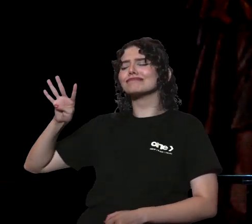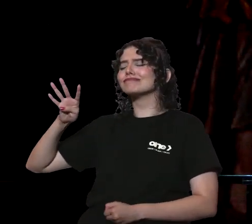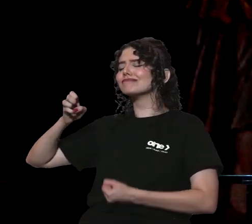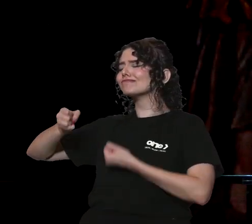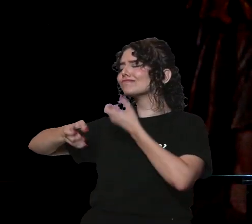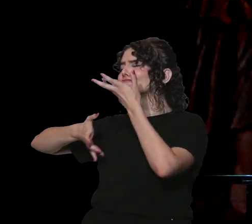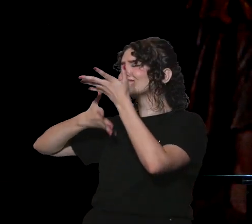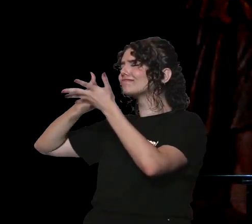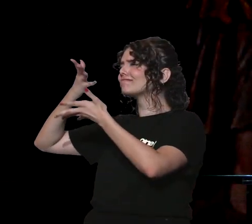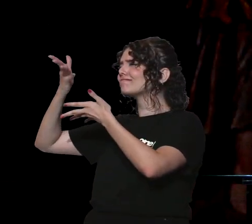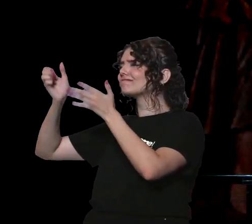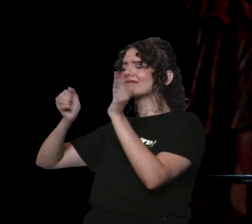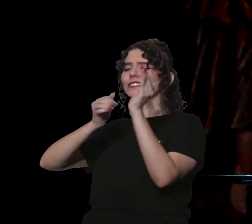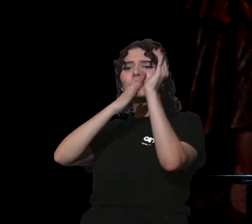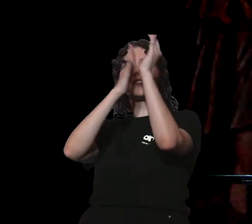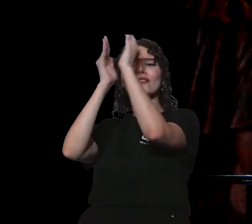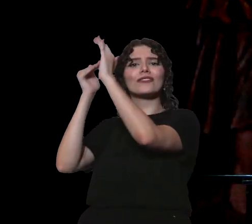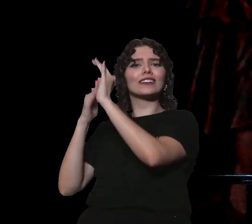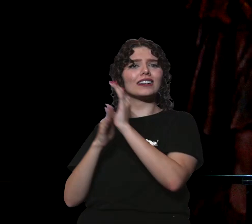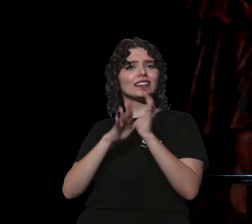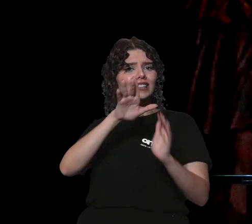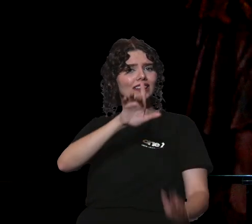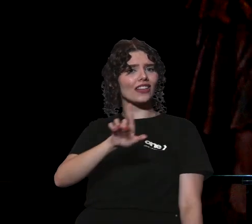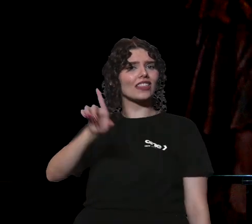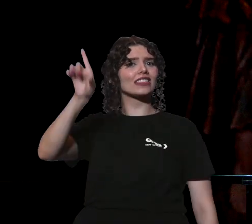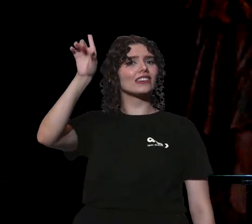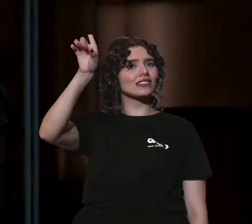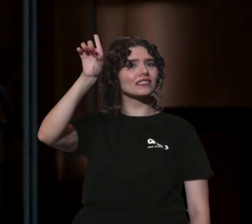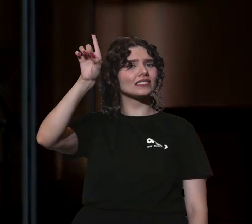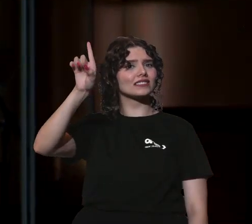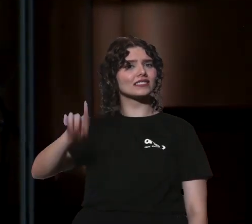de louvor a Deus.